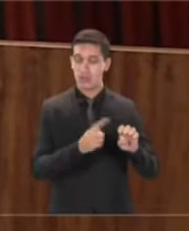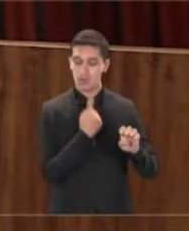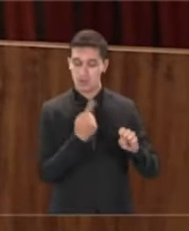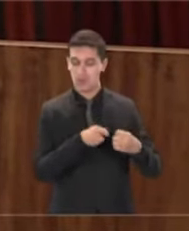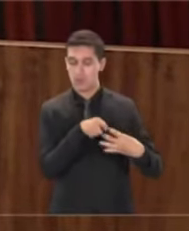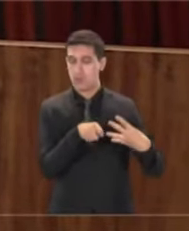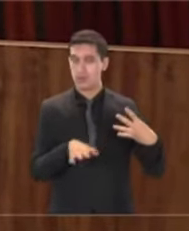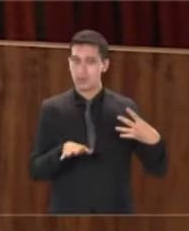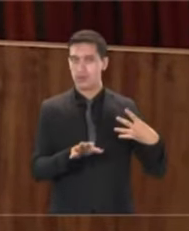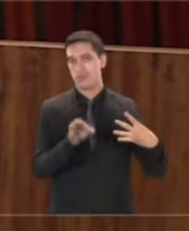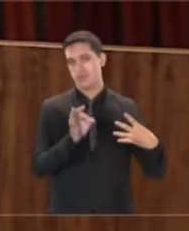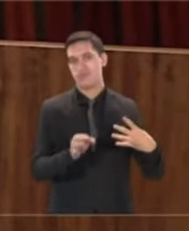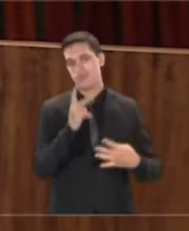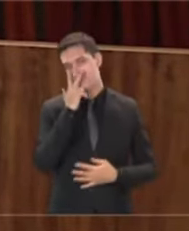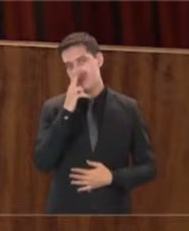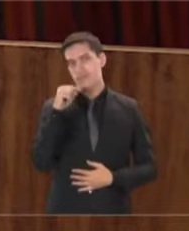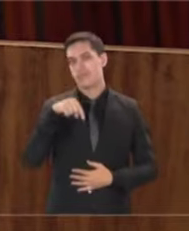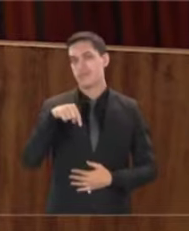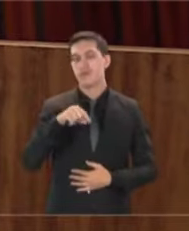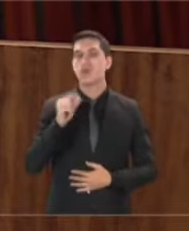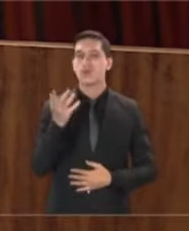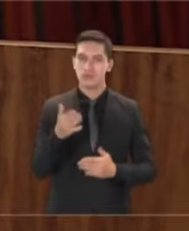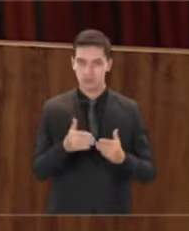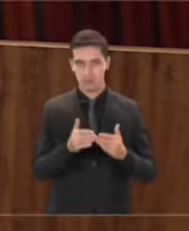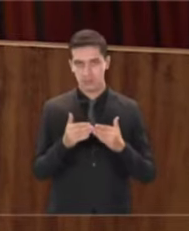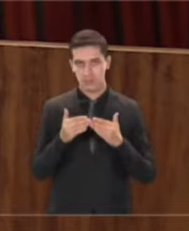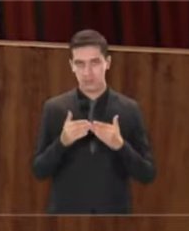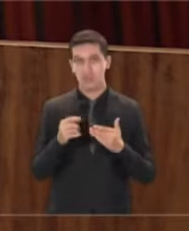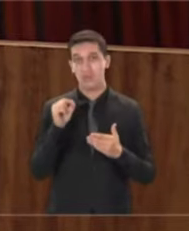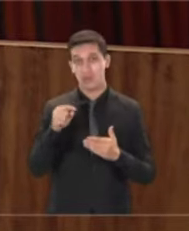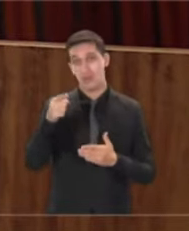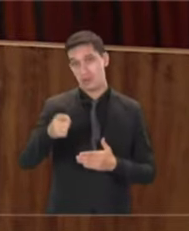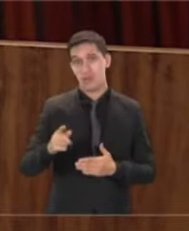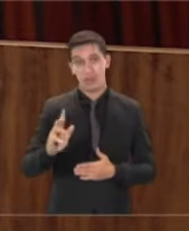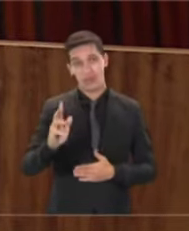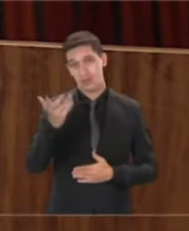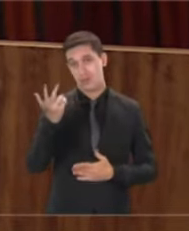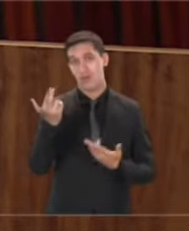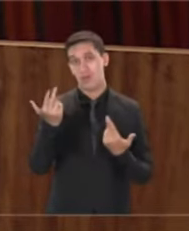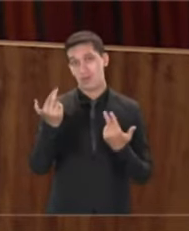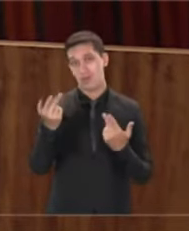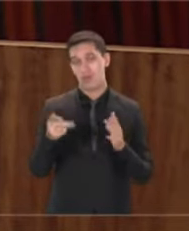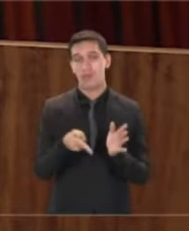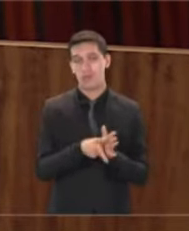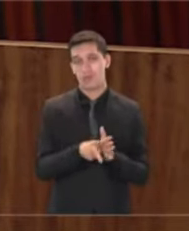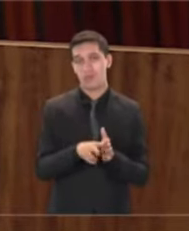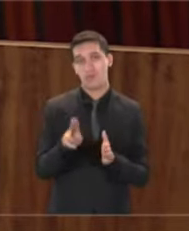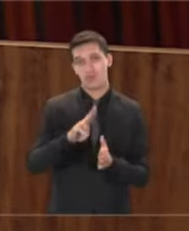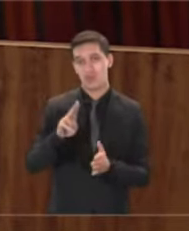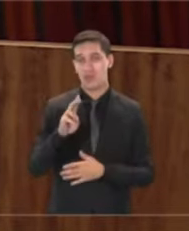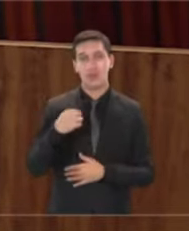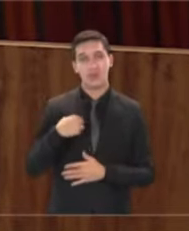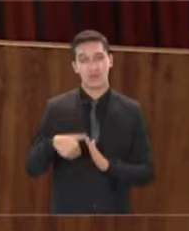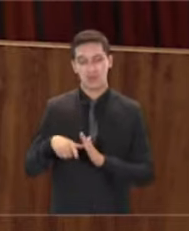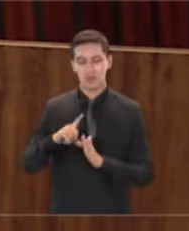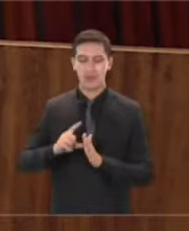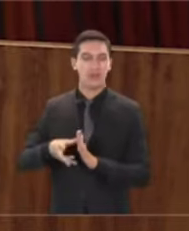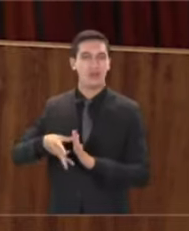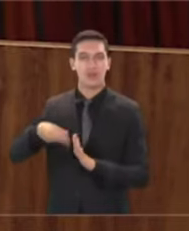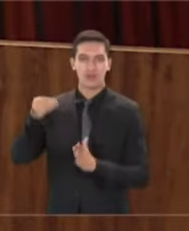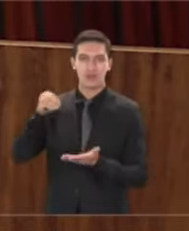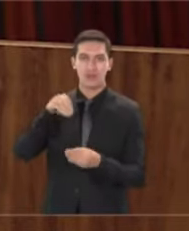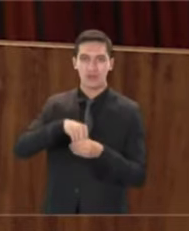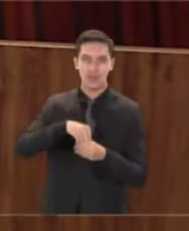é certo que aqui me parece que, com todas as vênias, o caso é exatamente de adoção do que eu acolhi e